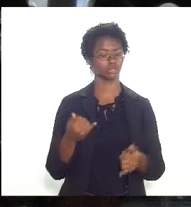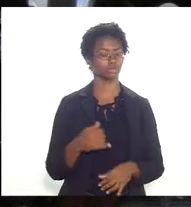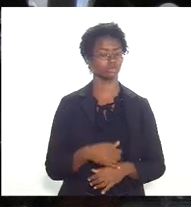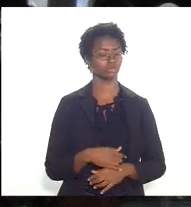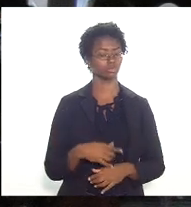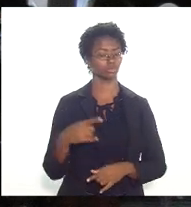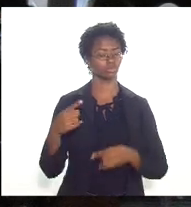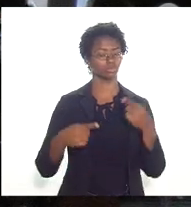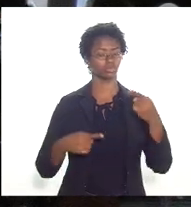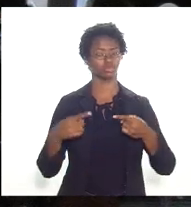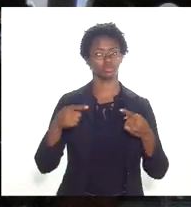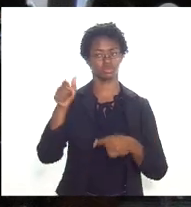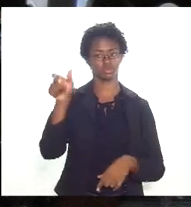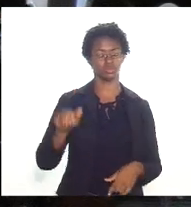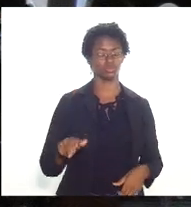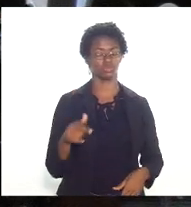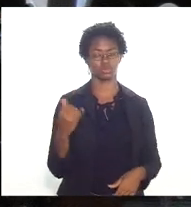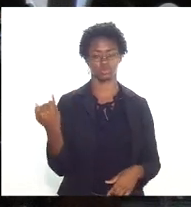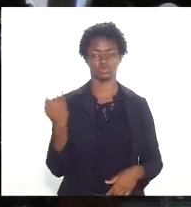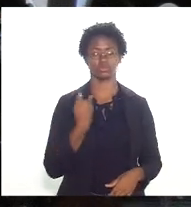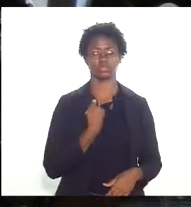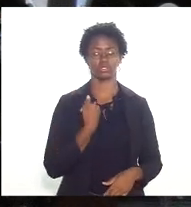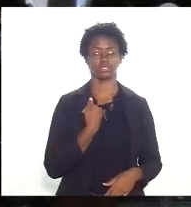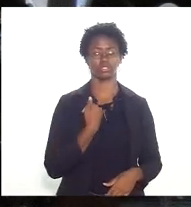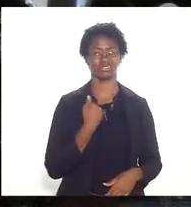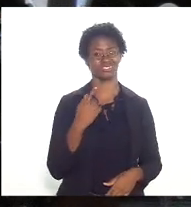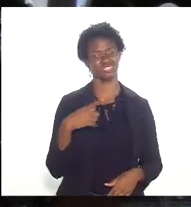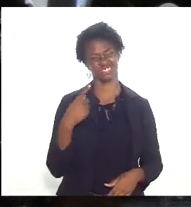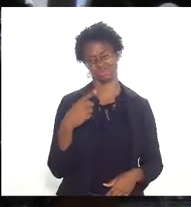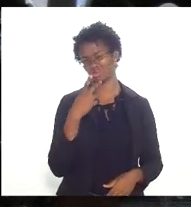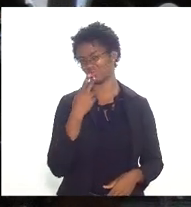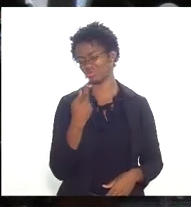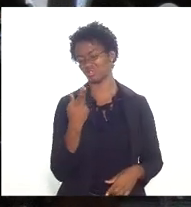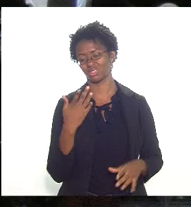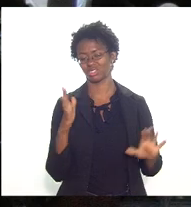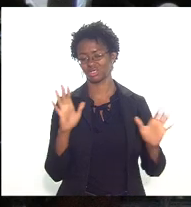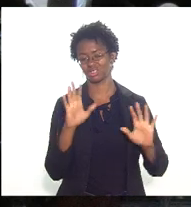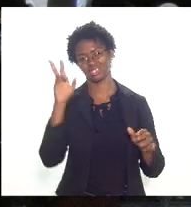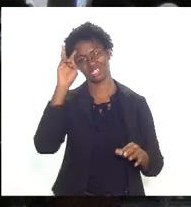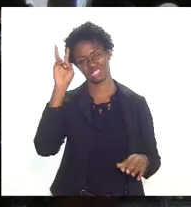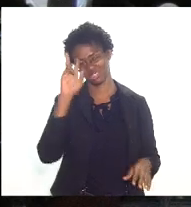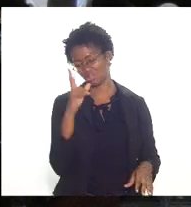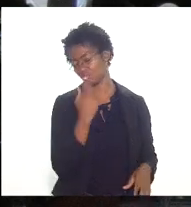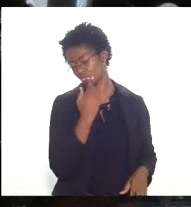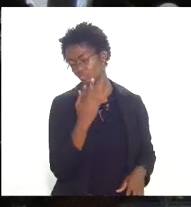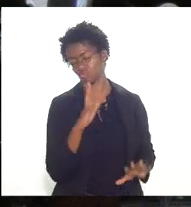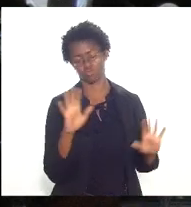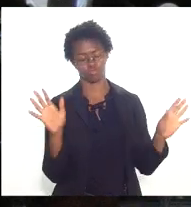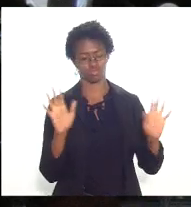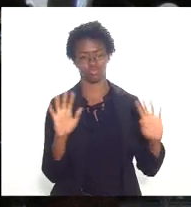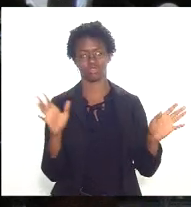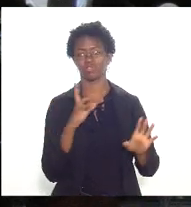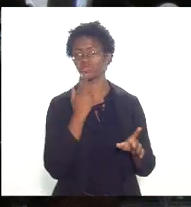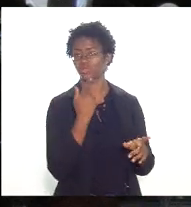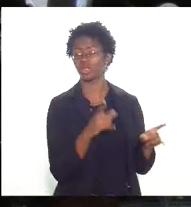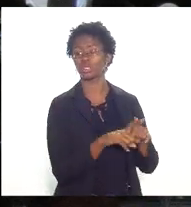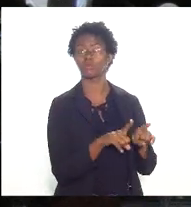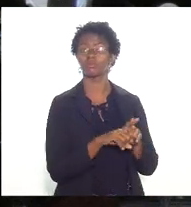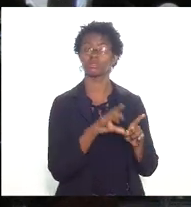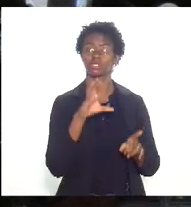parlamentar nós vamos chegar lá na quinta eu falo vou encaminhar na questão da discussão da Cedae